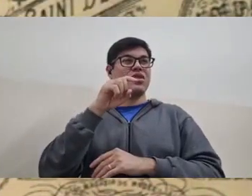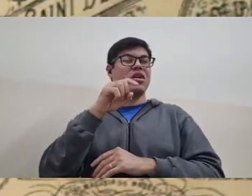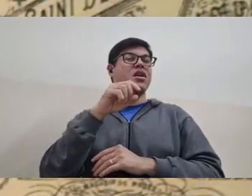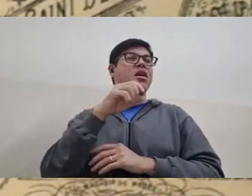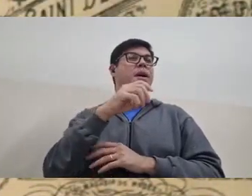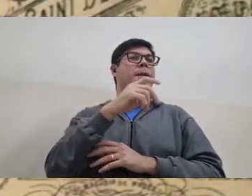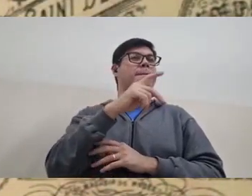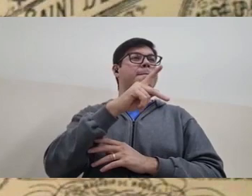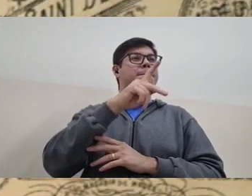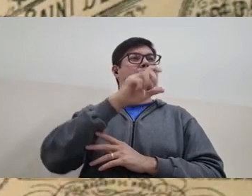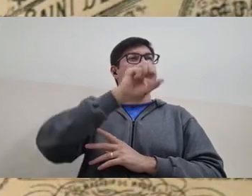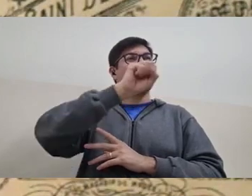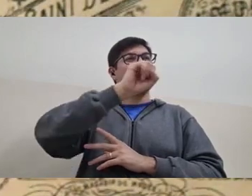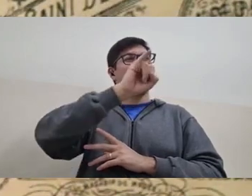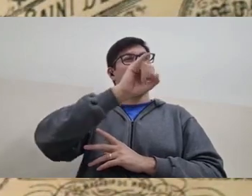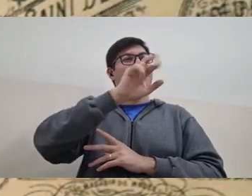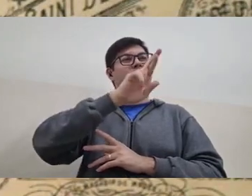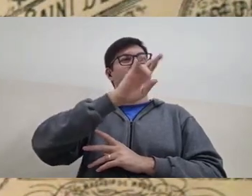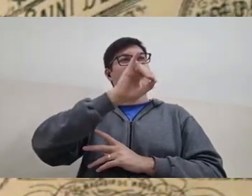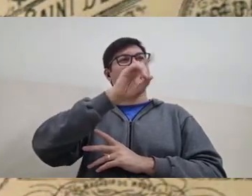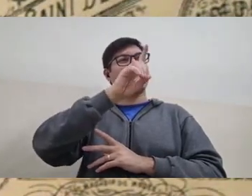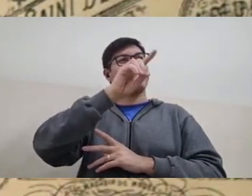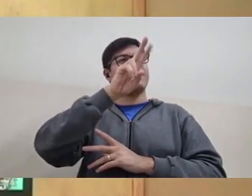é hospedeira do